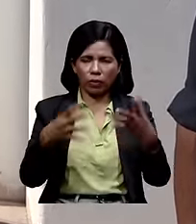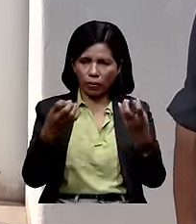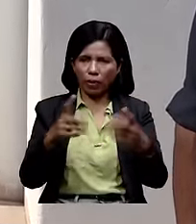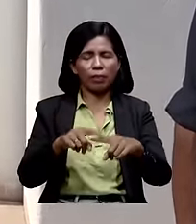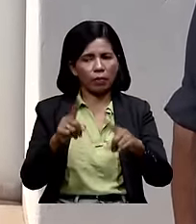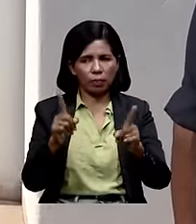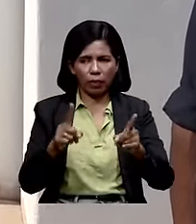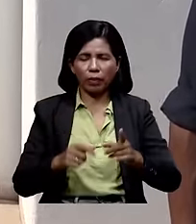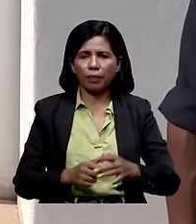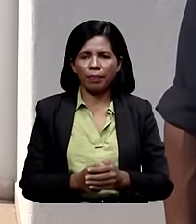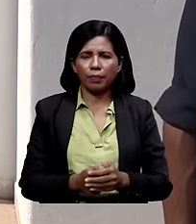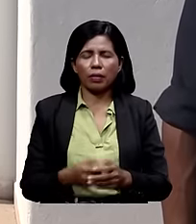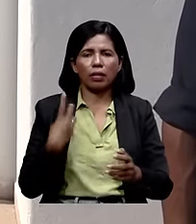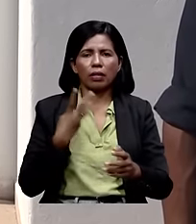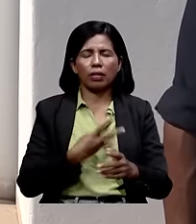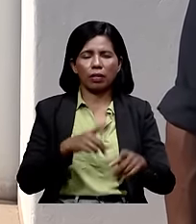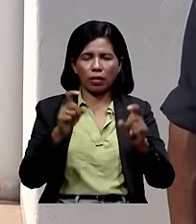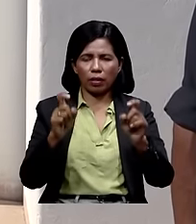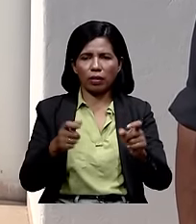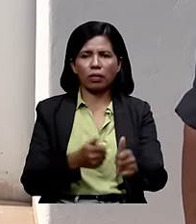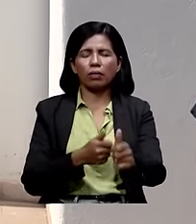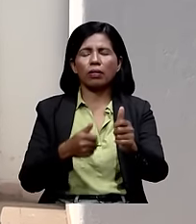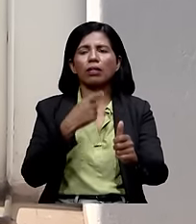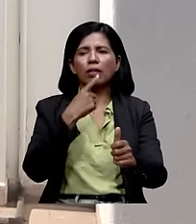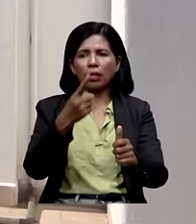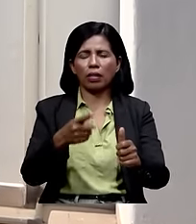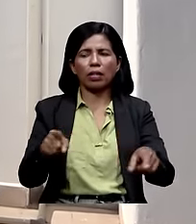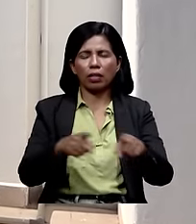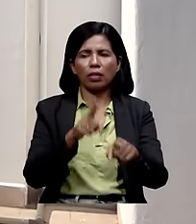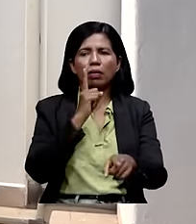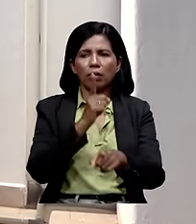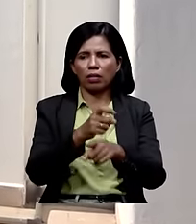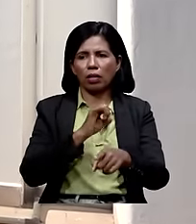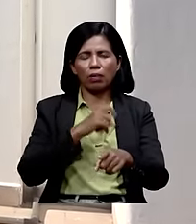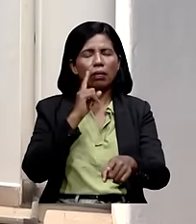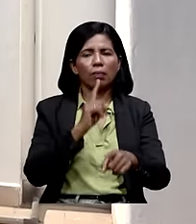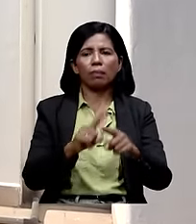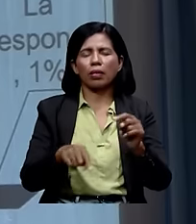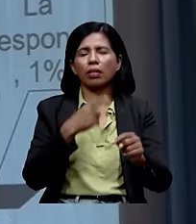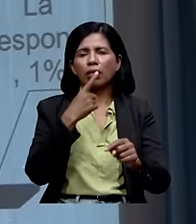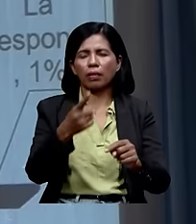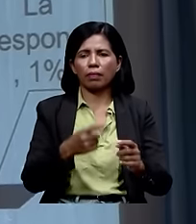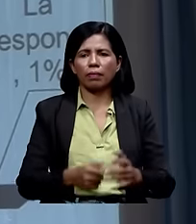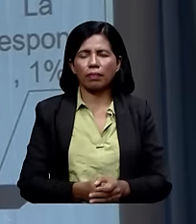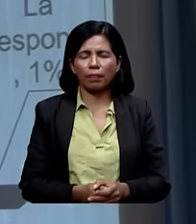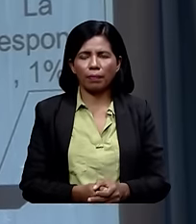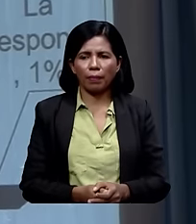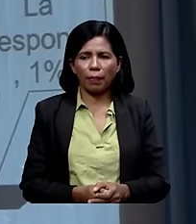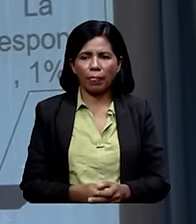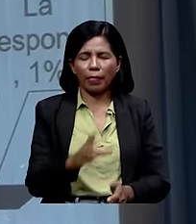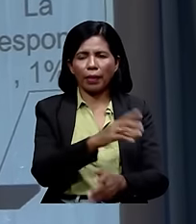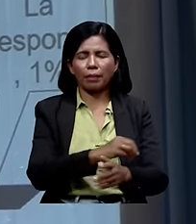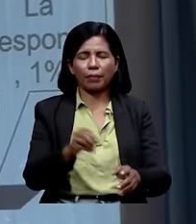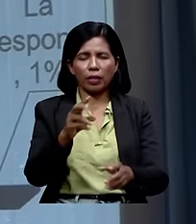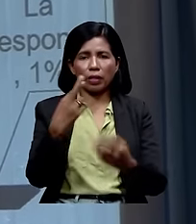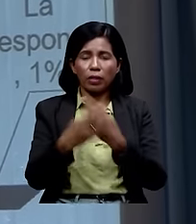be se sira survei di anesa ne buat kala no sanairu ne hau label di anga betire antes ne tu resultar